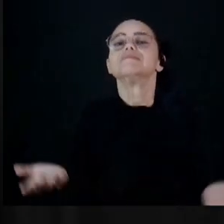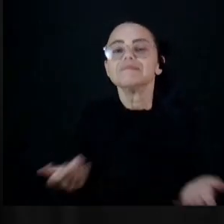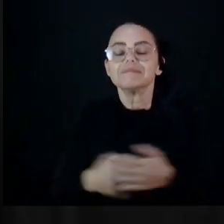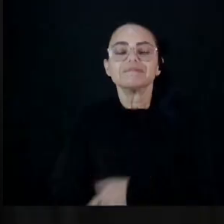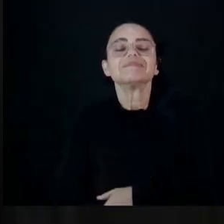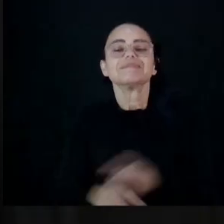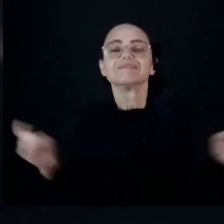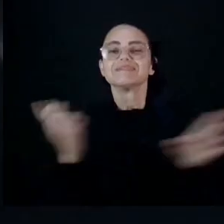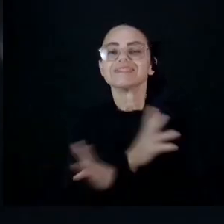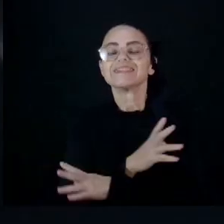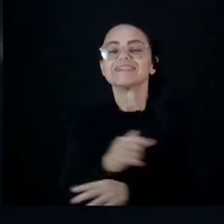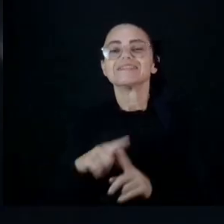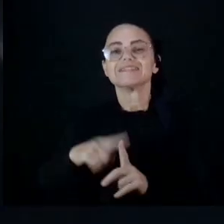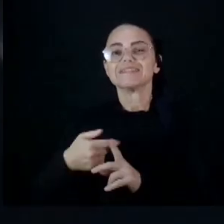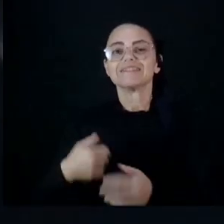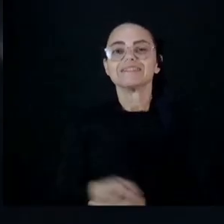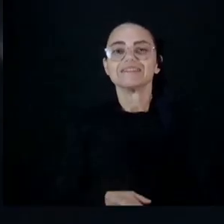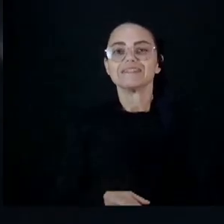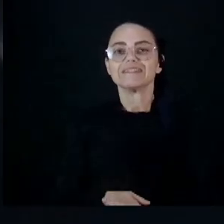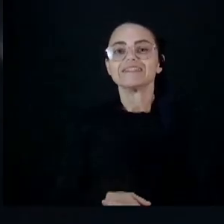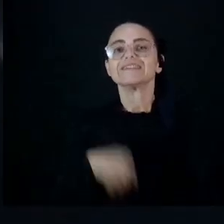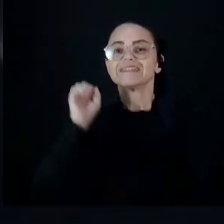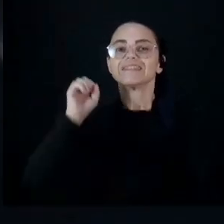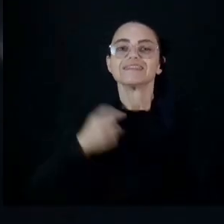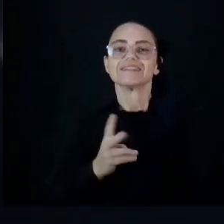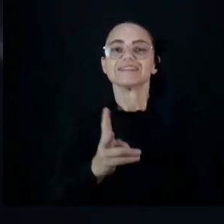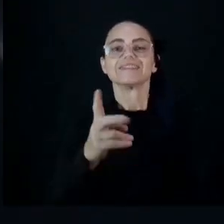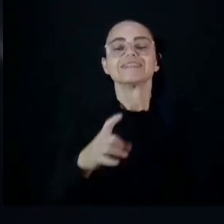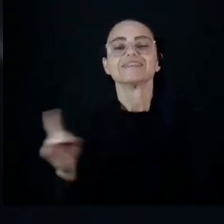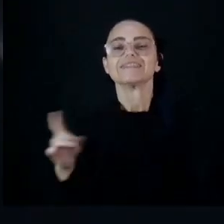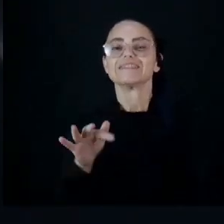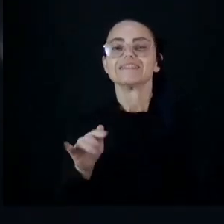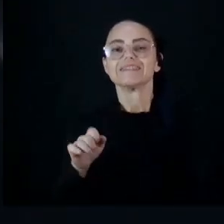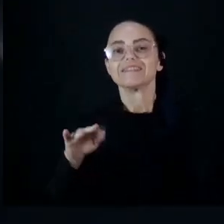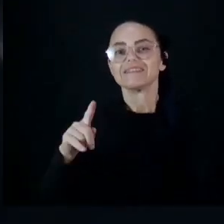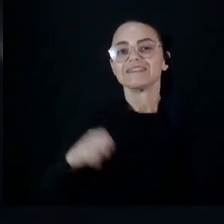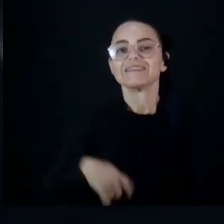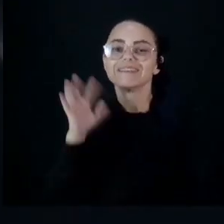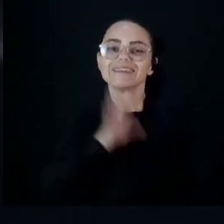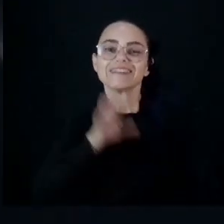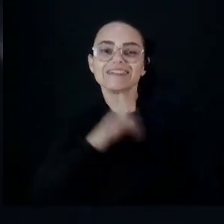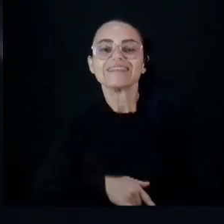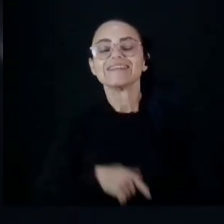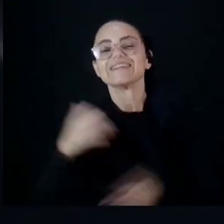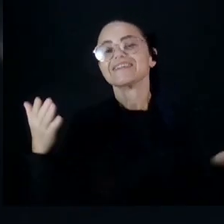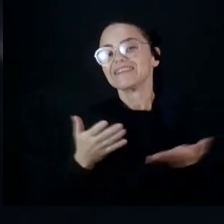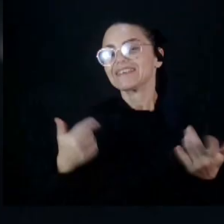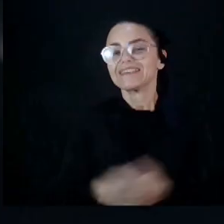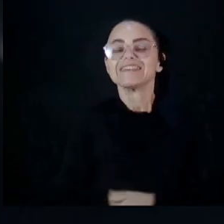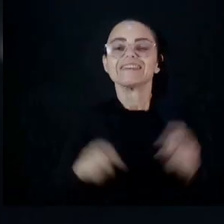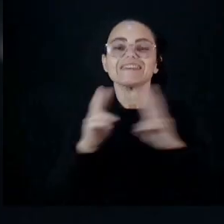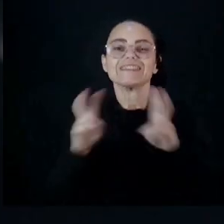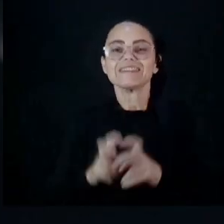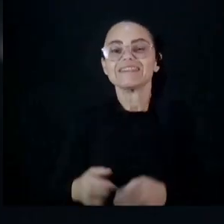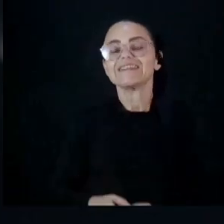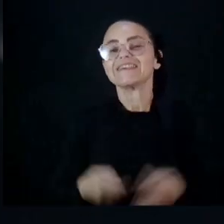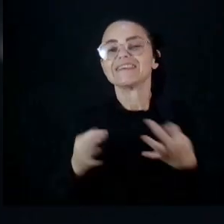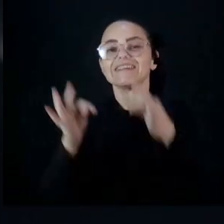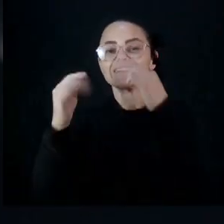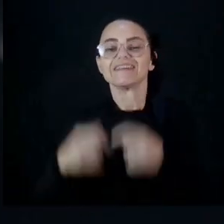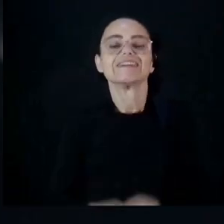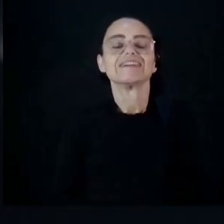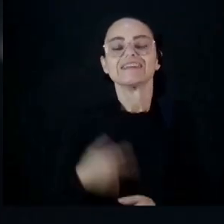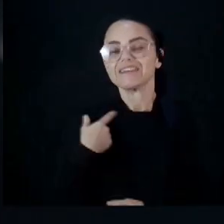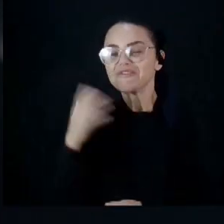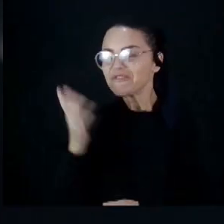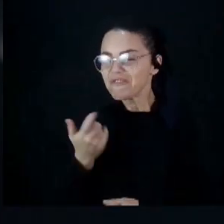uma? Sempre pronto, Felipe. E o legal do programa de hoje é que a gente vai falar de uma tecnologia que já deixou